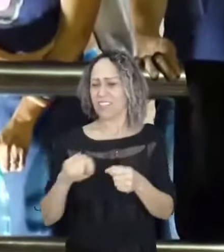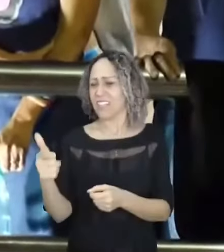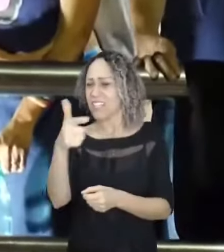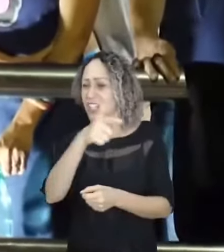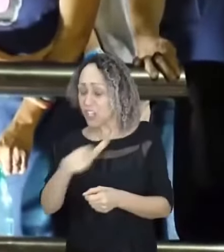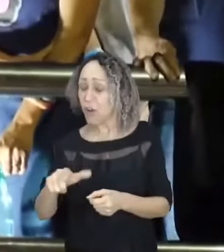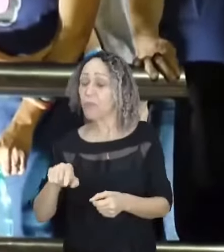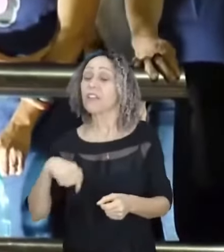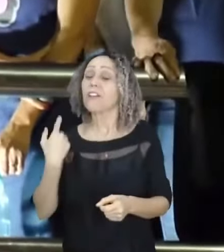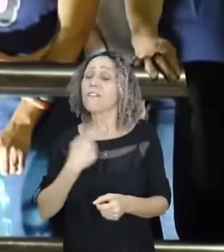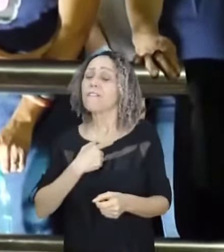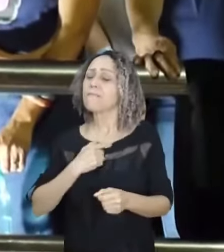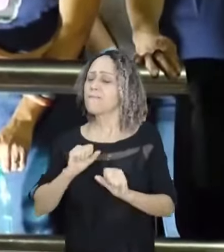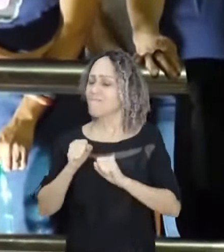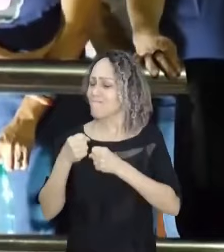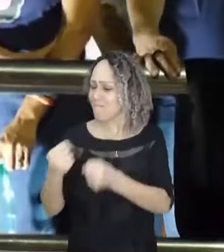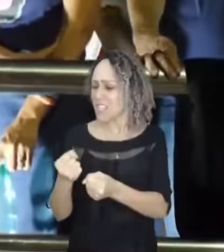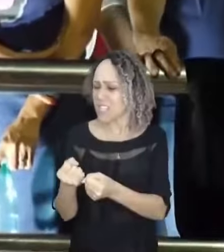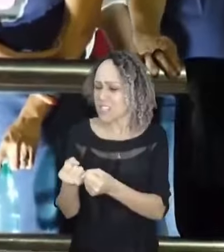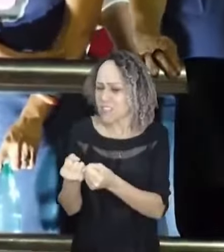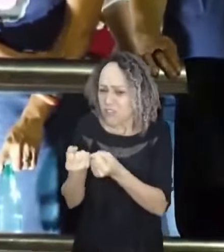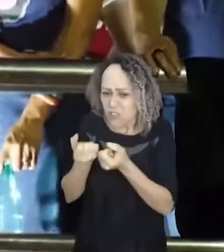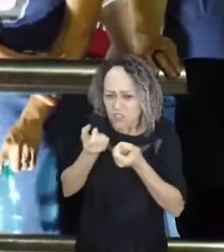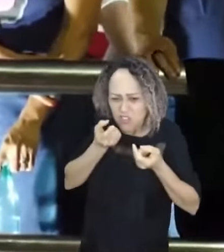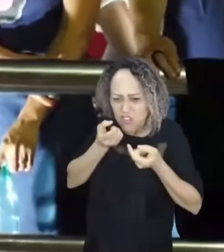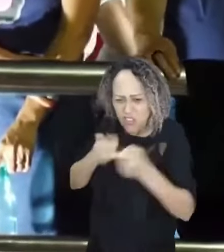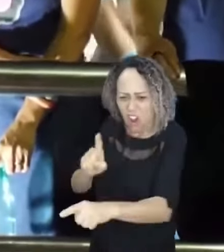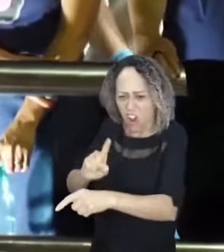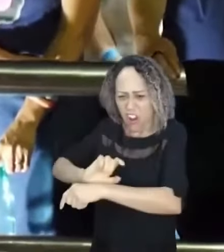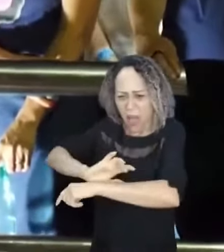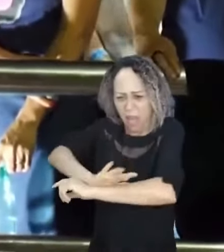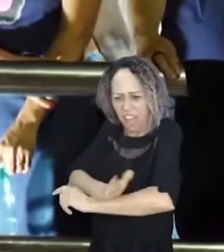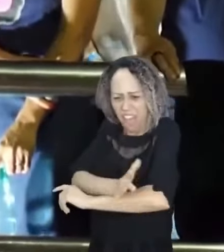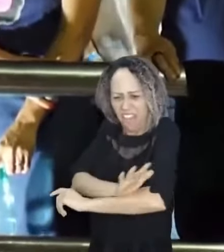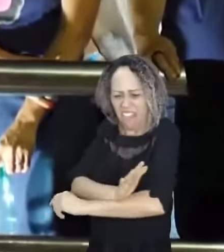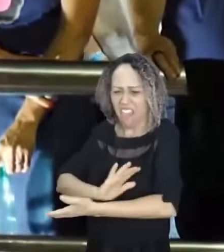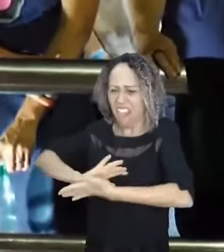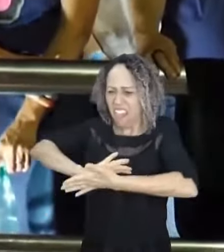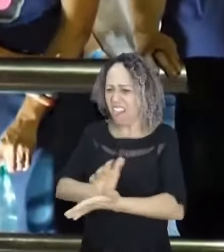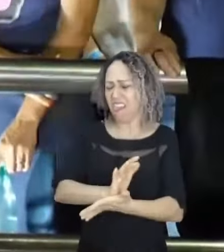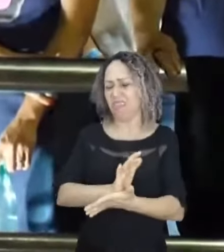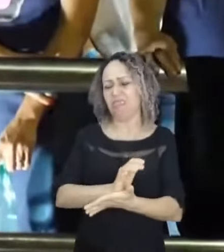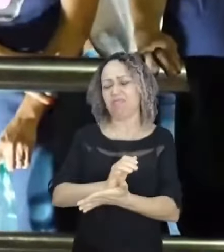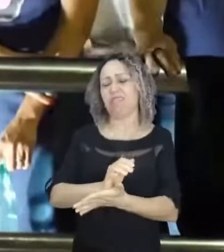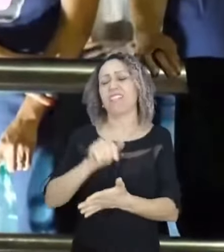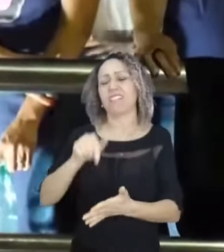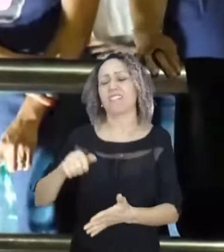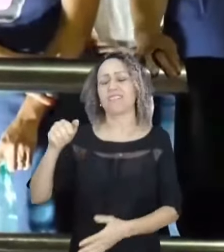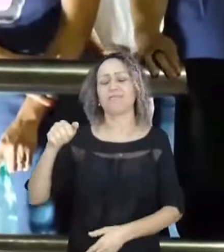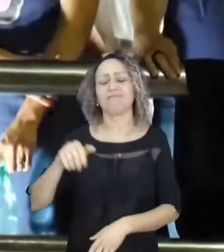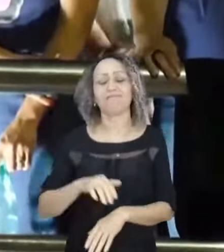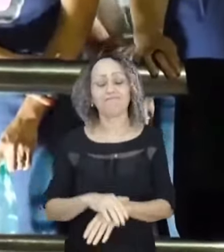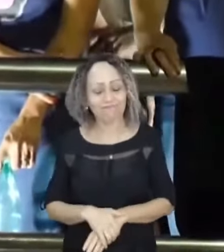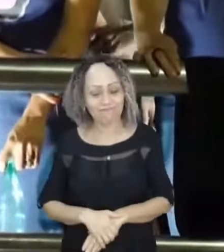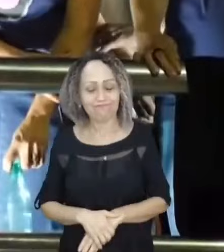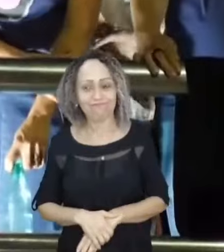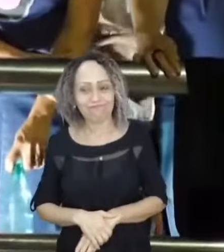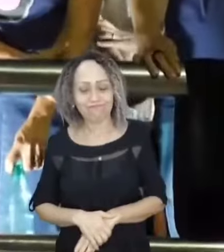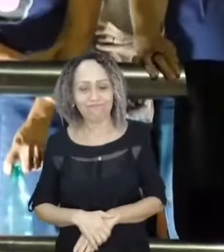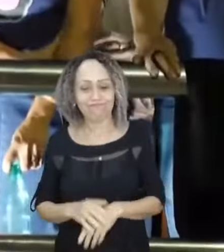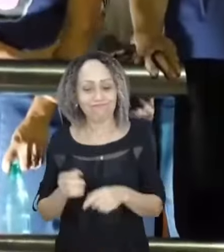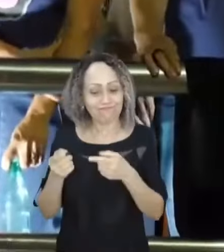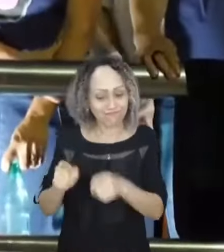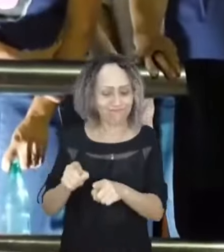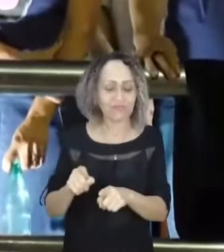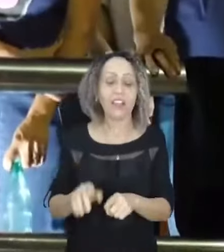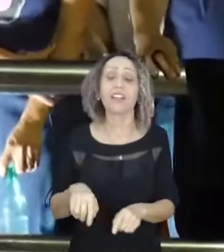o preconceito estrutural nesse país. Quero dizer para vocês que nós vamos criar o Ministério